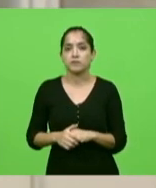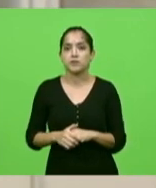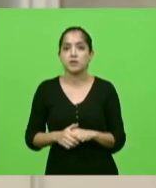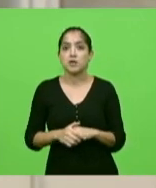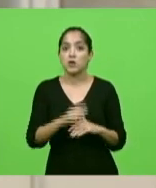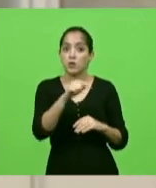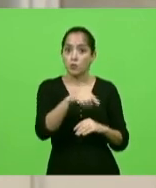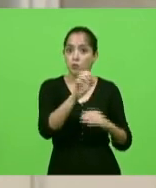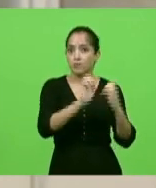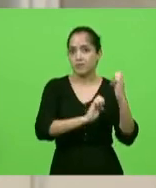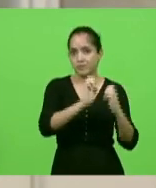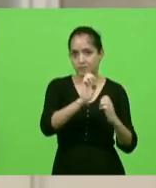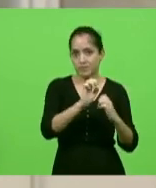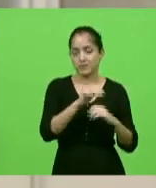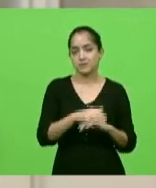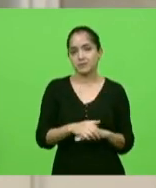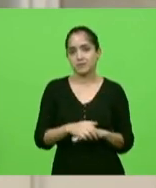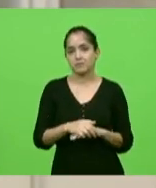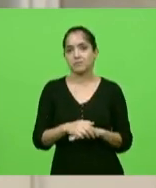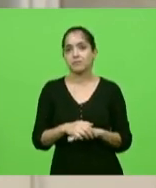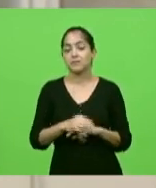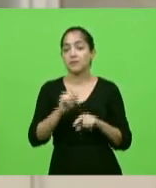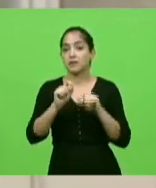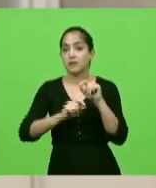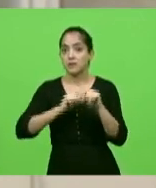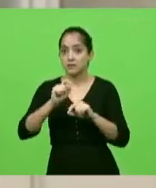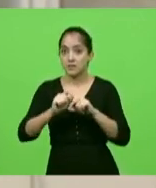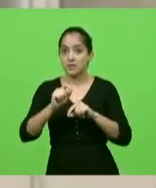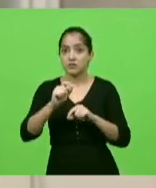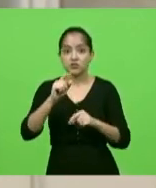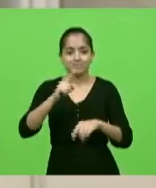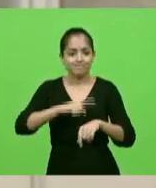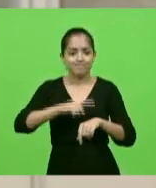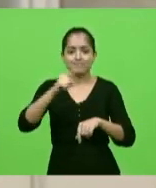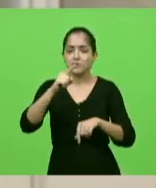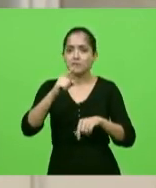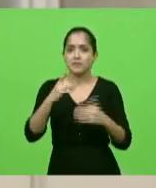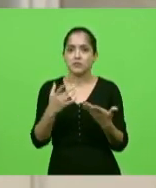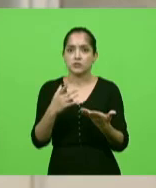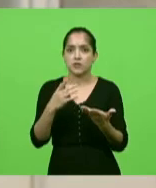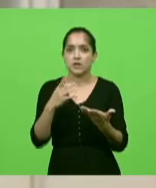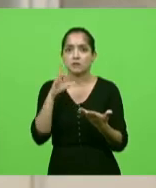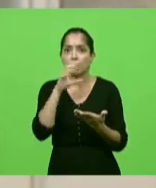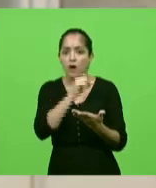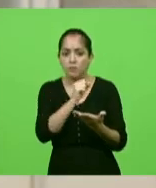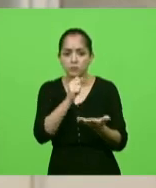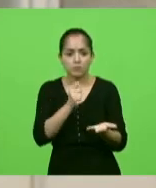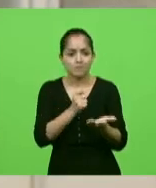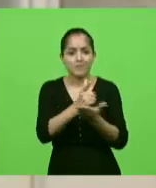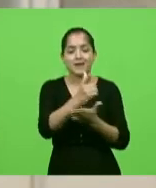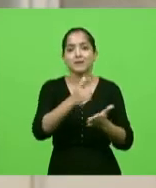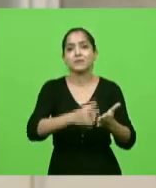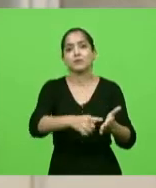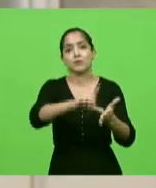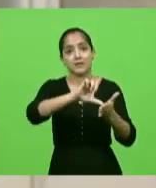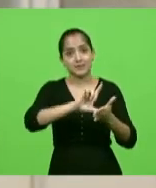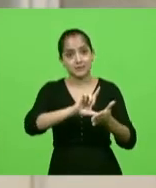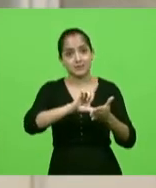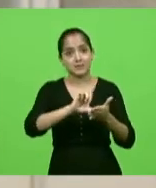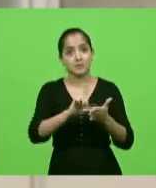ou a empresa vergamento efetuando de imediato e o pagamento antecipado